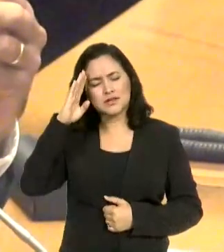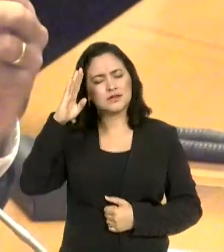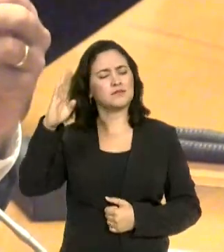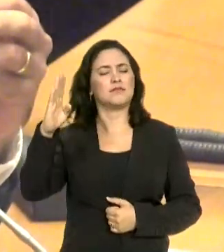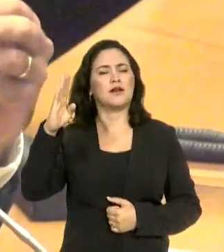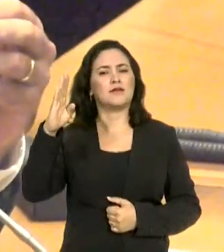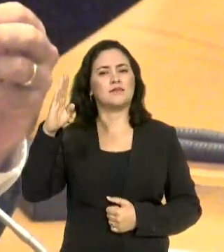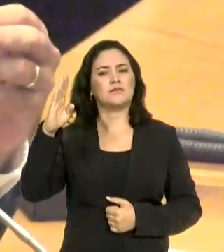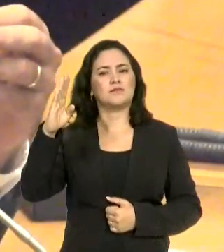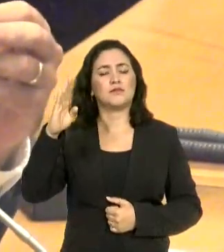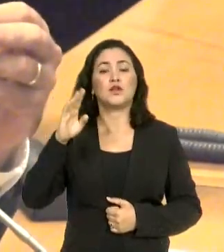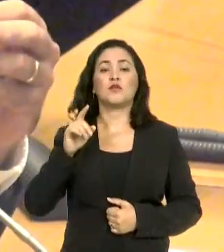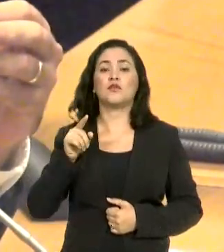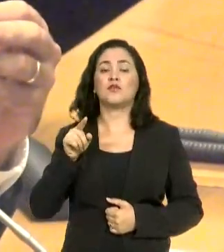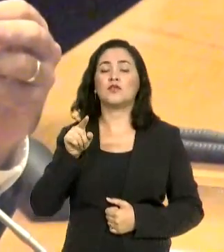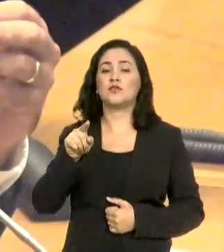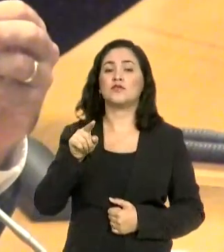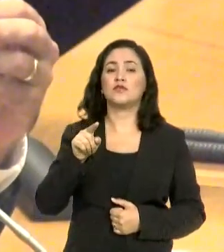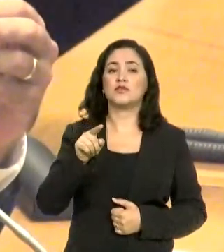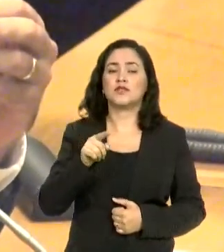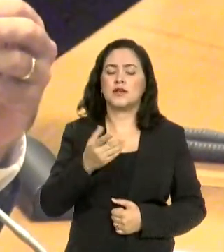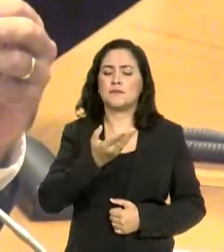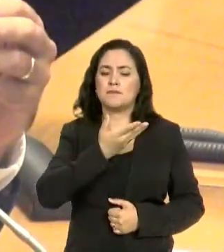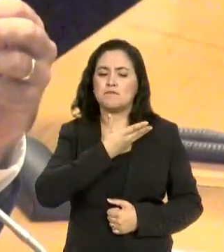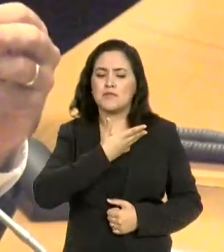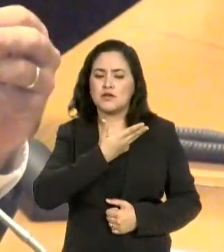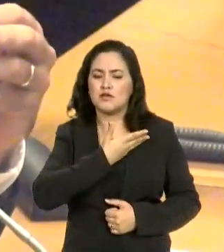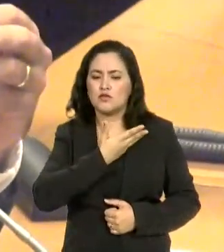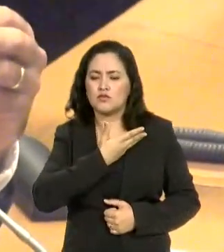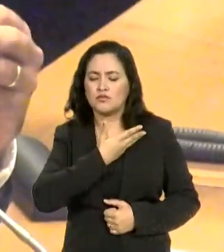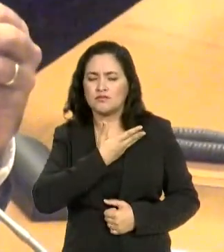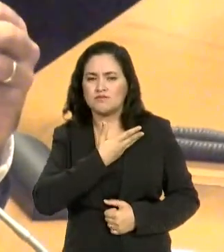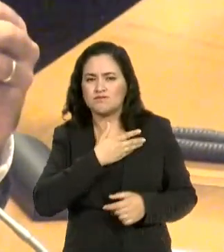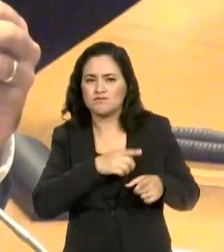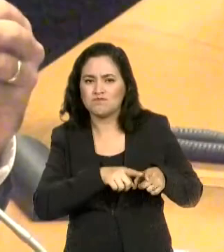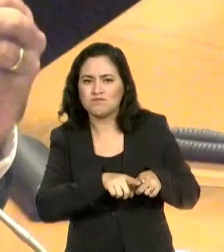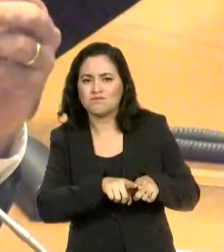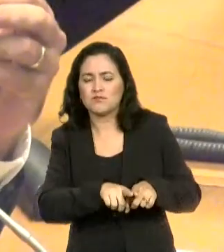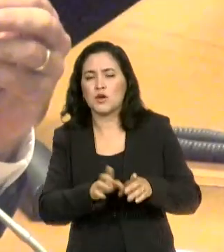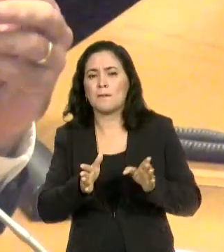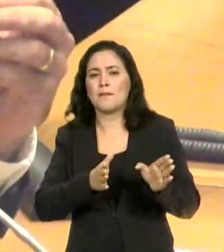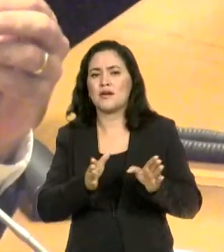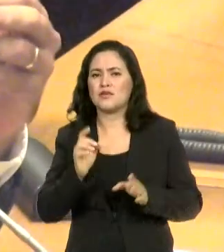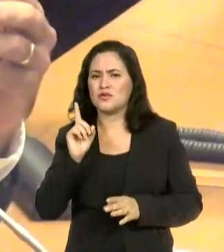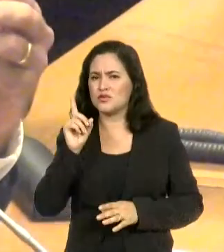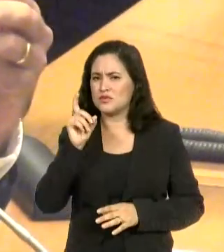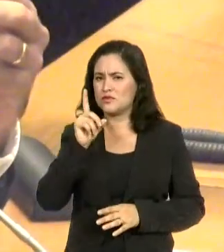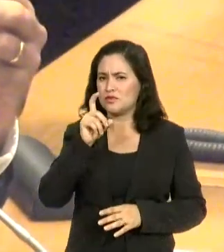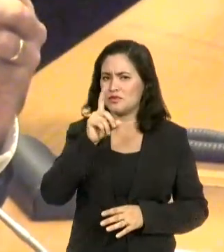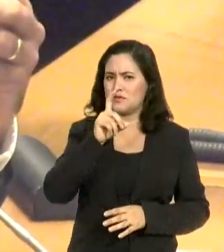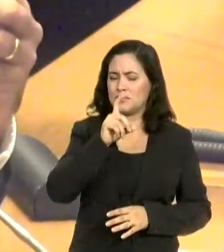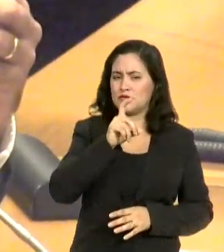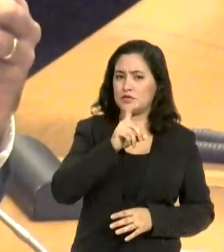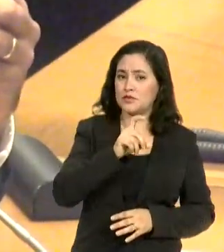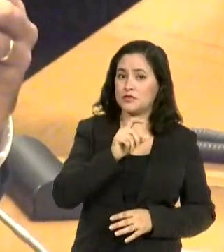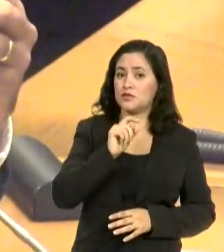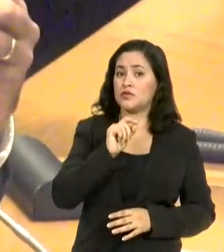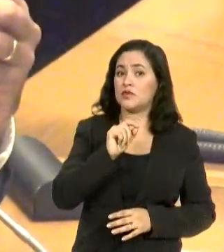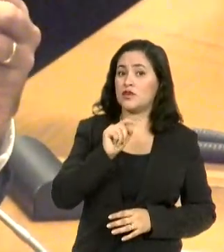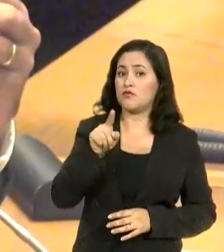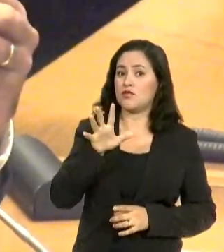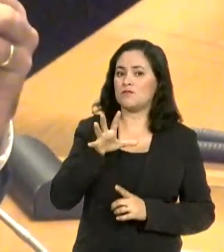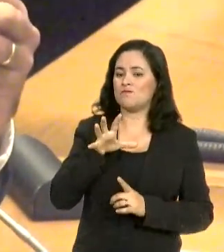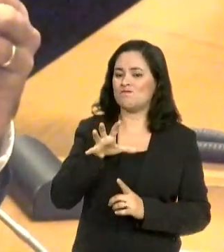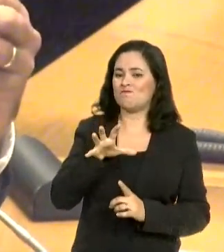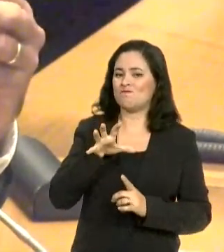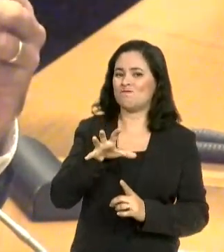acima de tudo, você foi companheiro nos momentos, inclusive, difíceis em que lhe colocaram contra a parede.